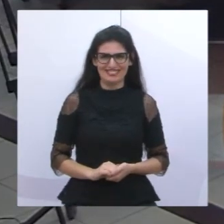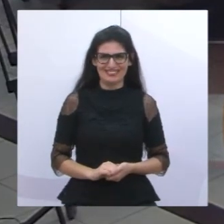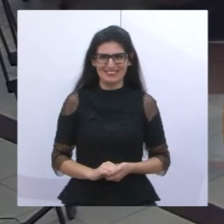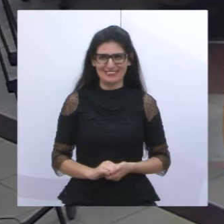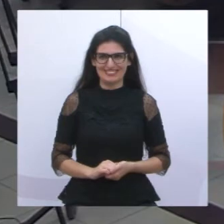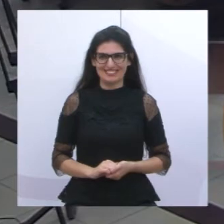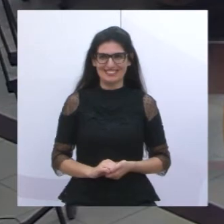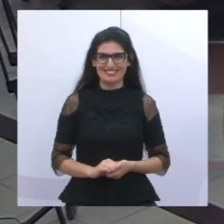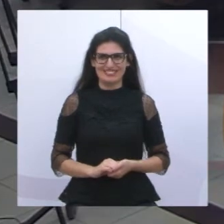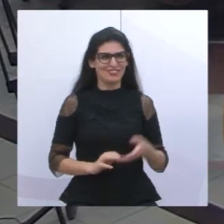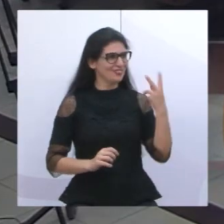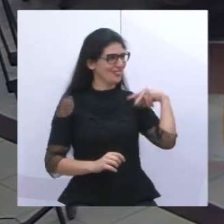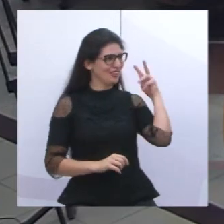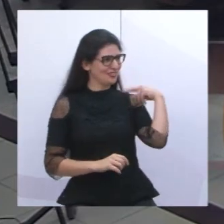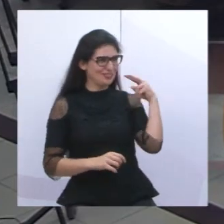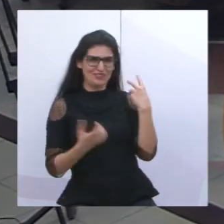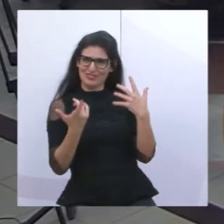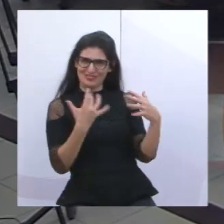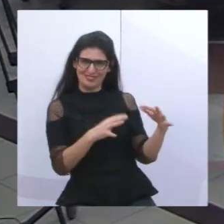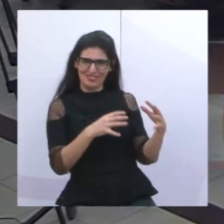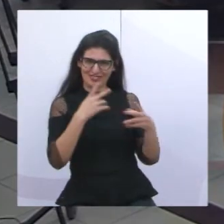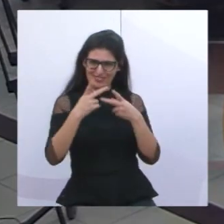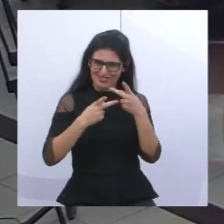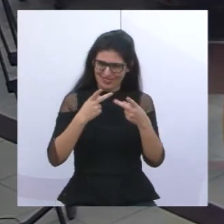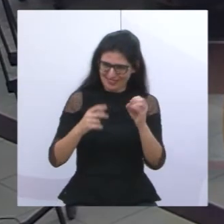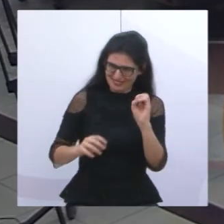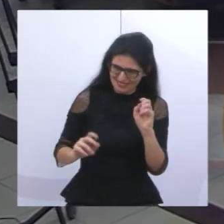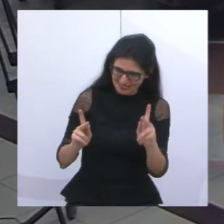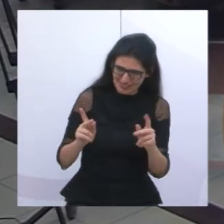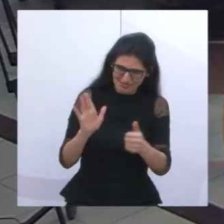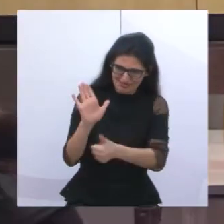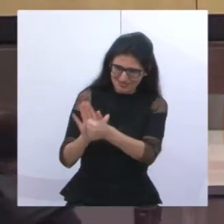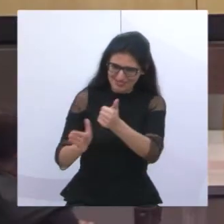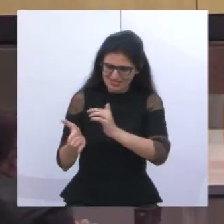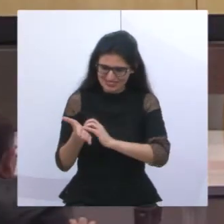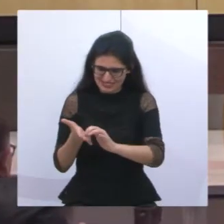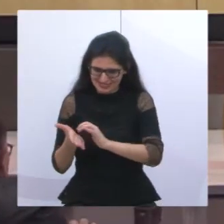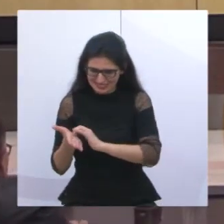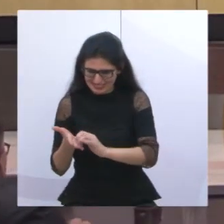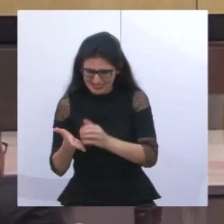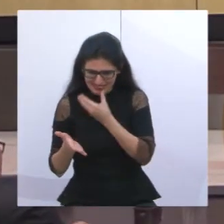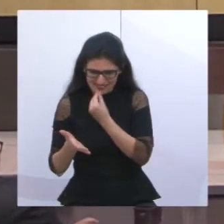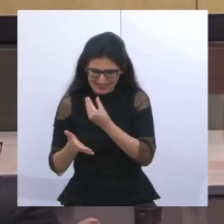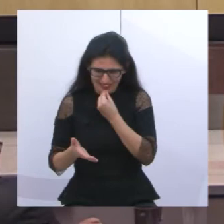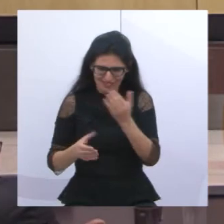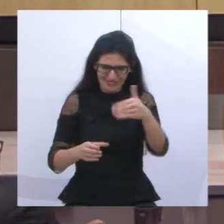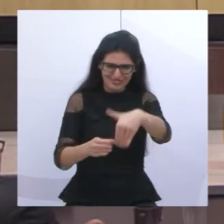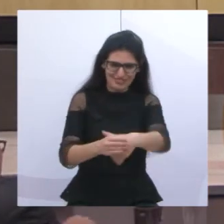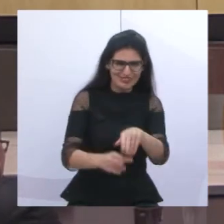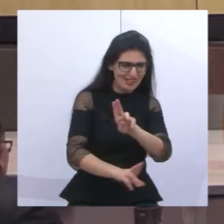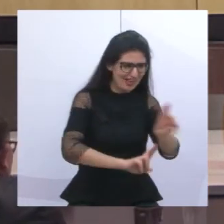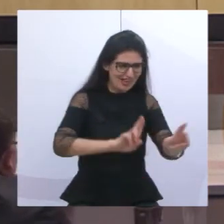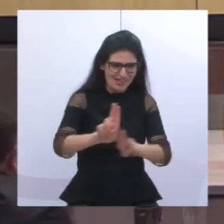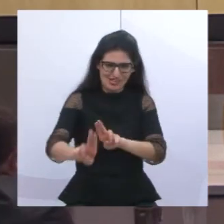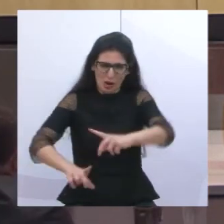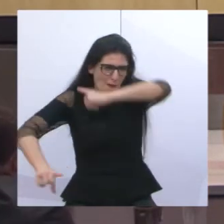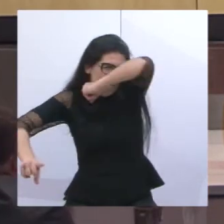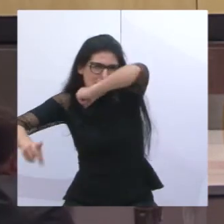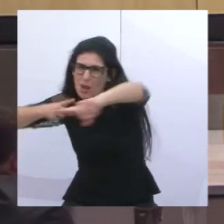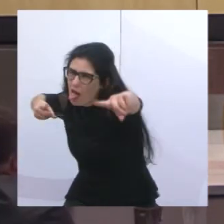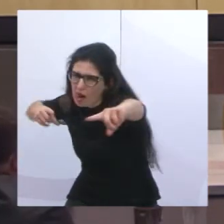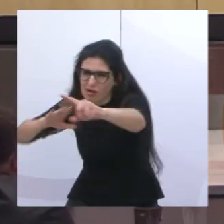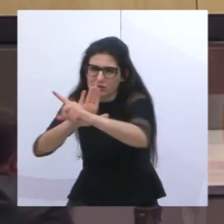Não havendo mais nenhum vereador desejando discutir a matéria, peço ao primeiro secretário que proceda à votação nominal do veto na